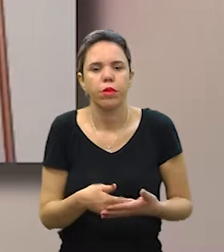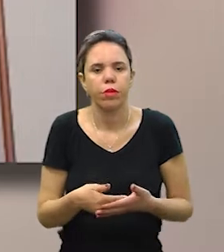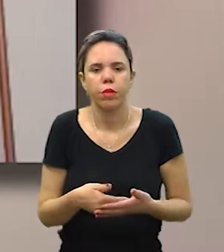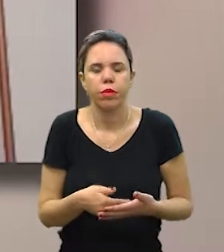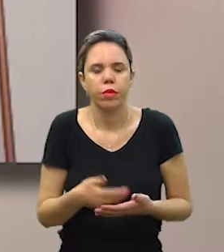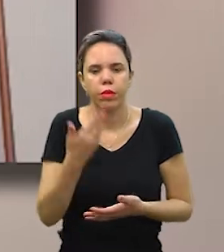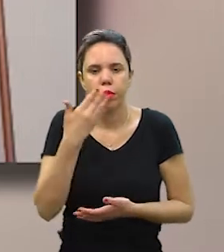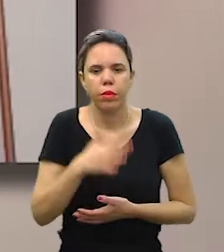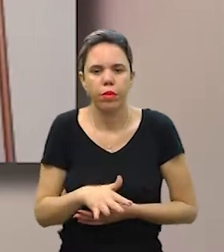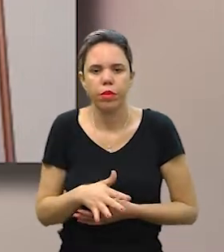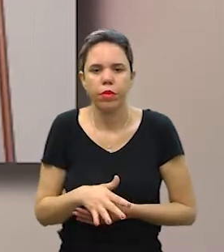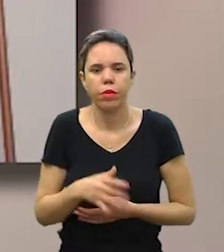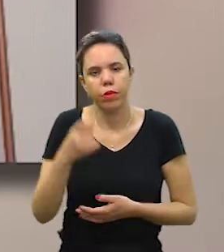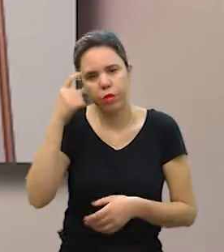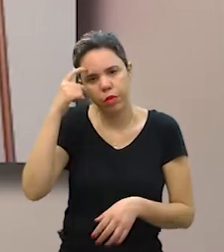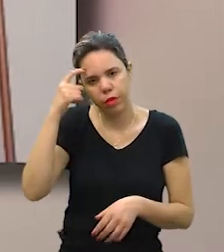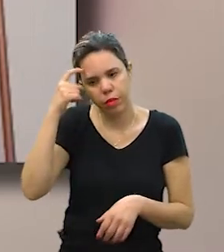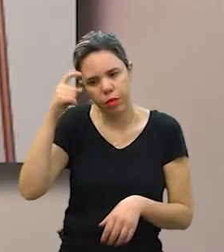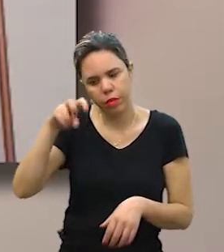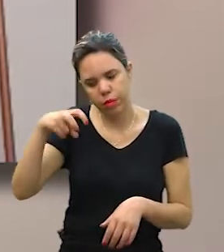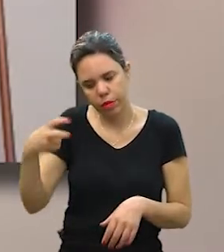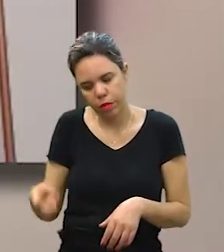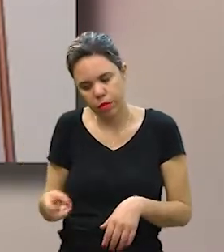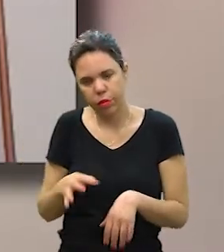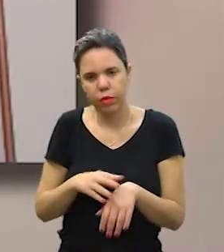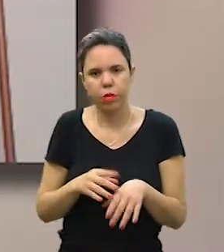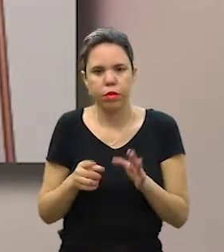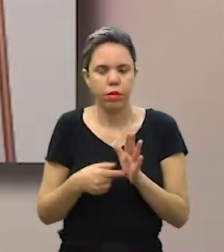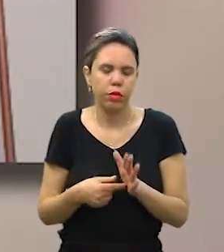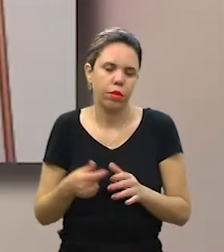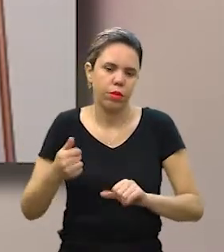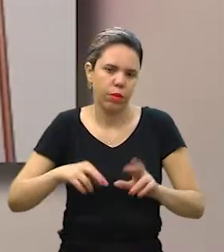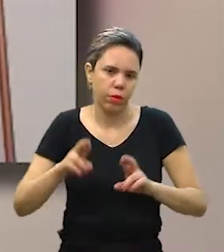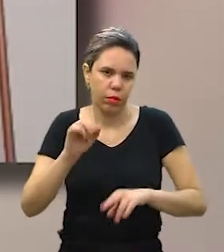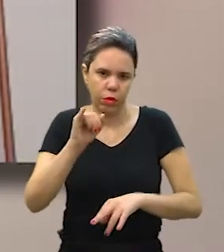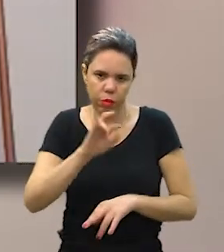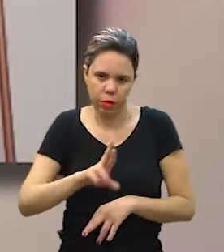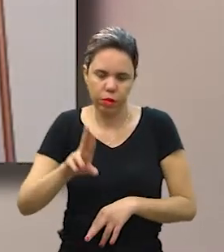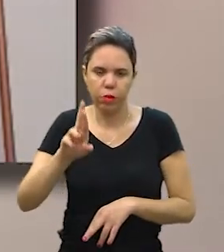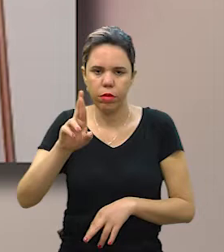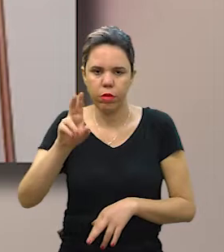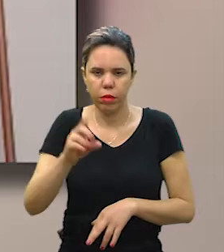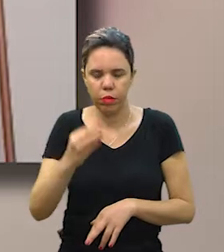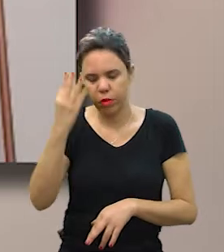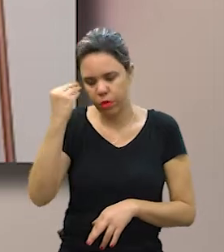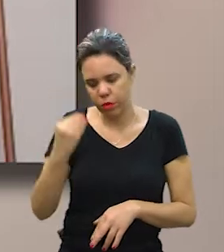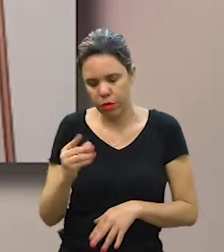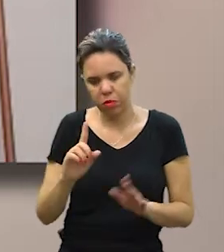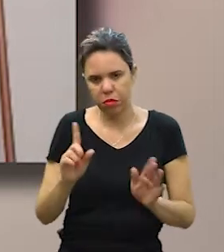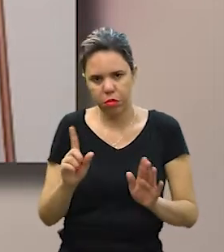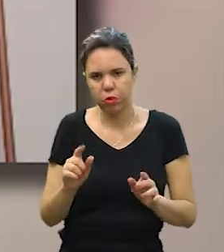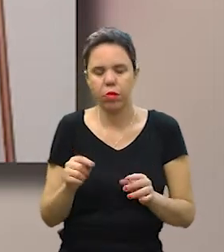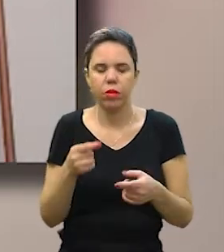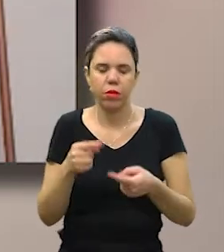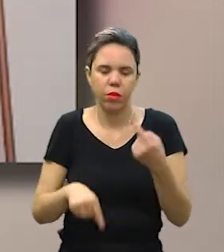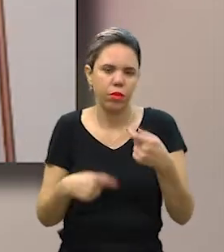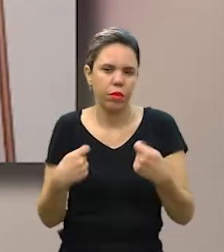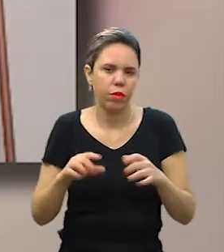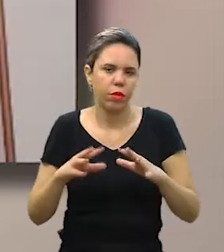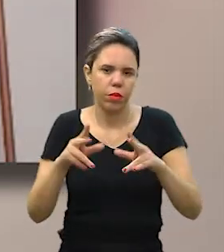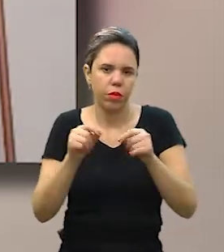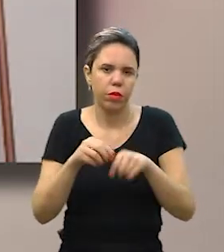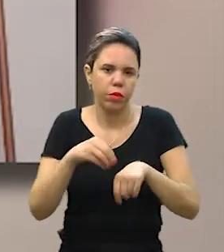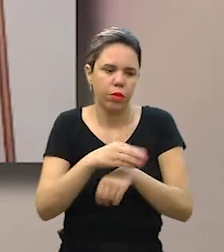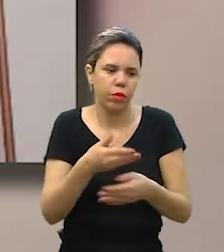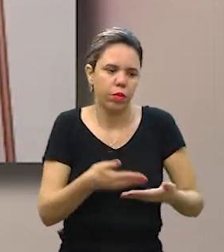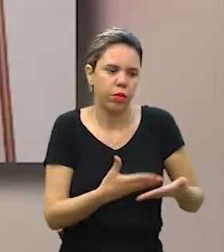bebê, essa criança que bate a cabeça, vai ter indicação de um exame de imagem. Então, isso também é uma coisa, assim, muito equivocada, né? Ah,